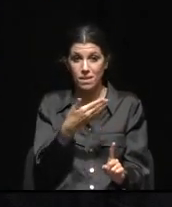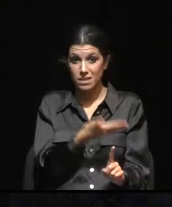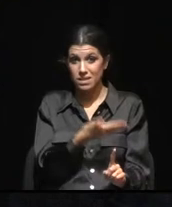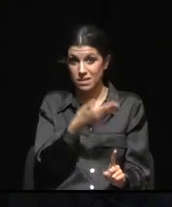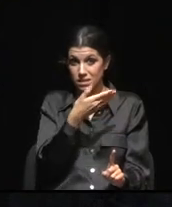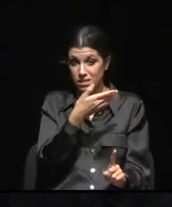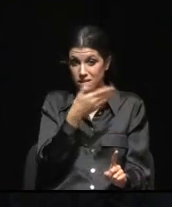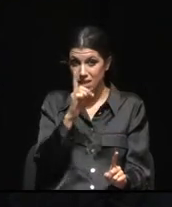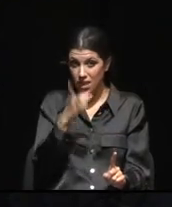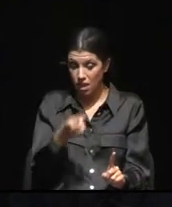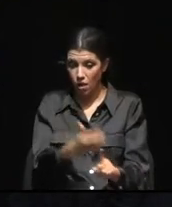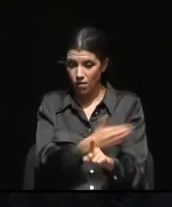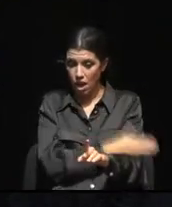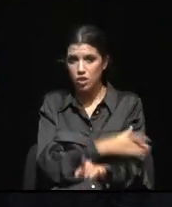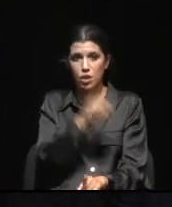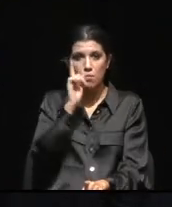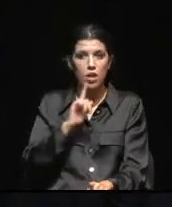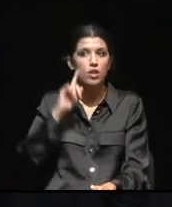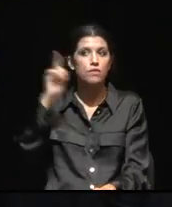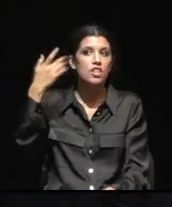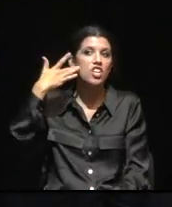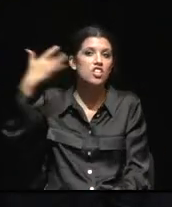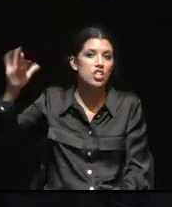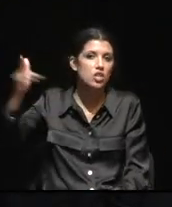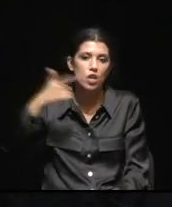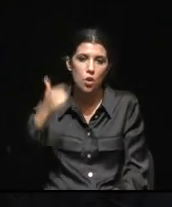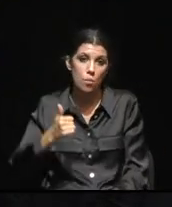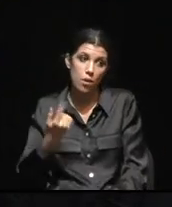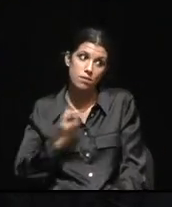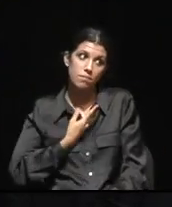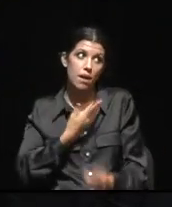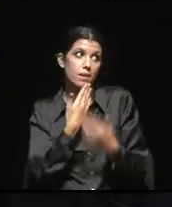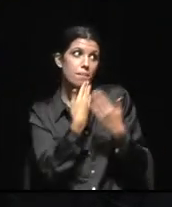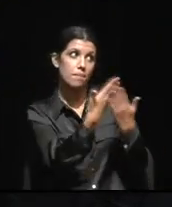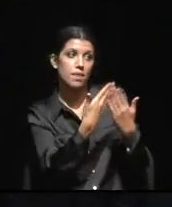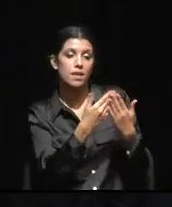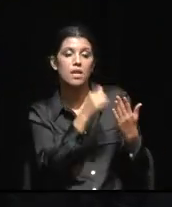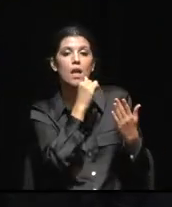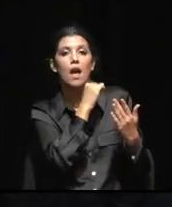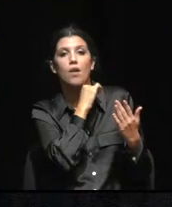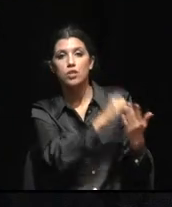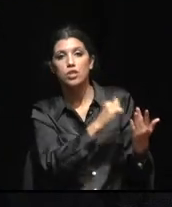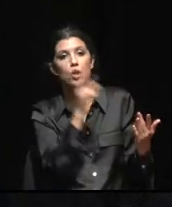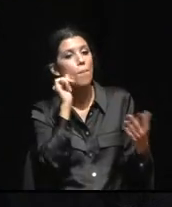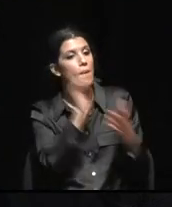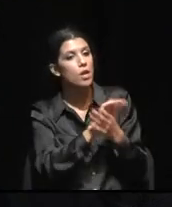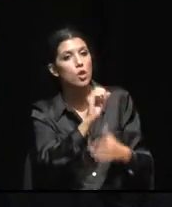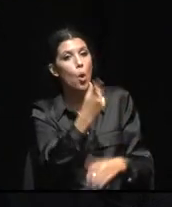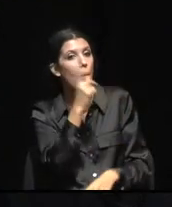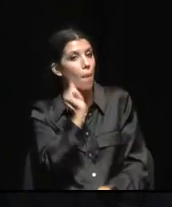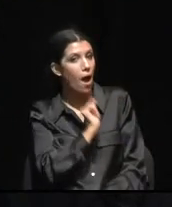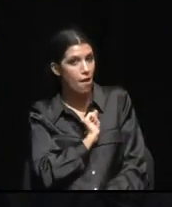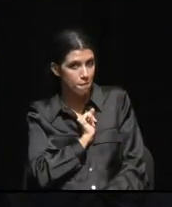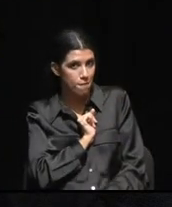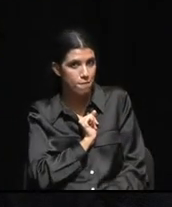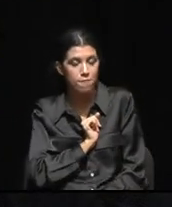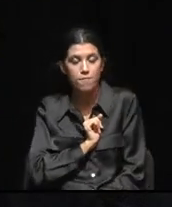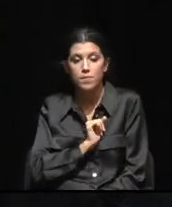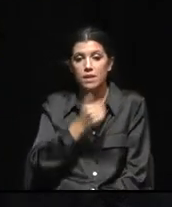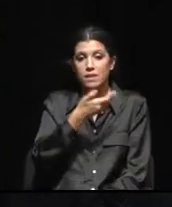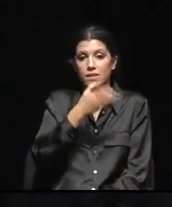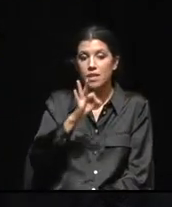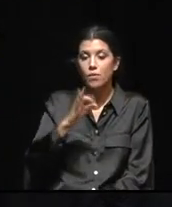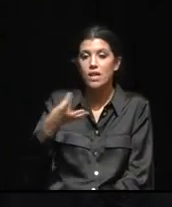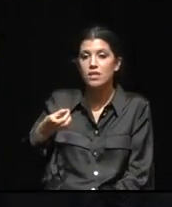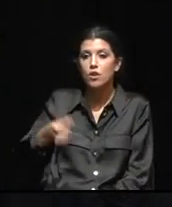1969 as mulheres não podiam viajar para o estrangeiro sem a permissão escrita do marido ou do pai em 1974 só